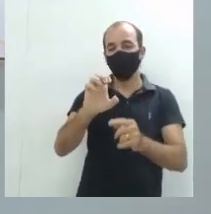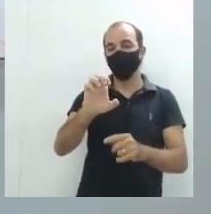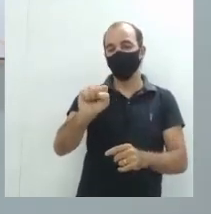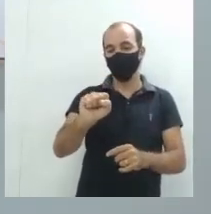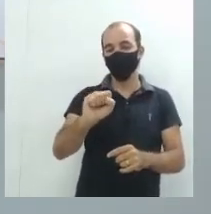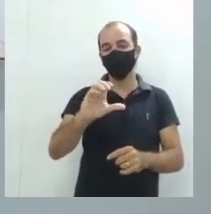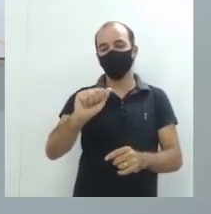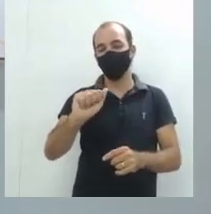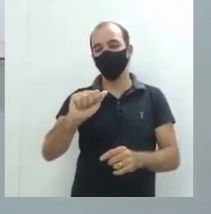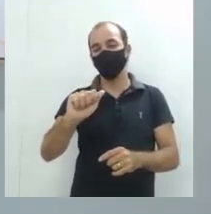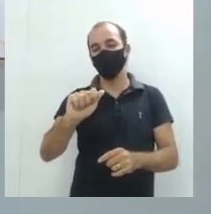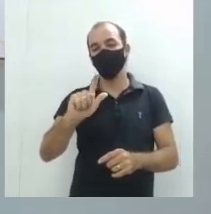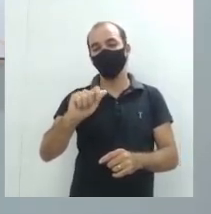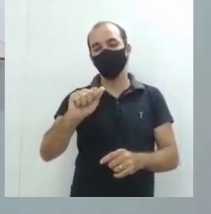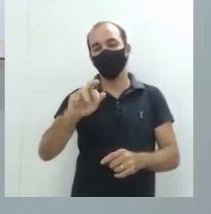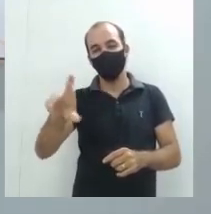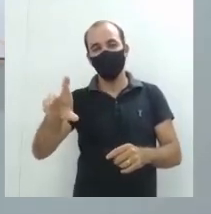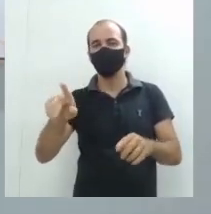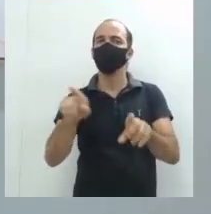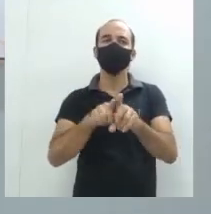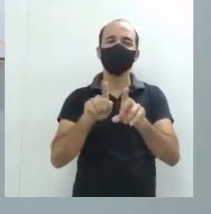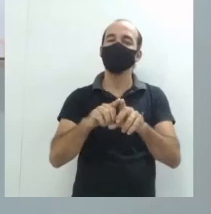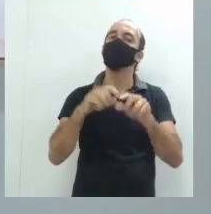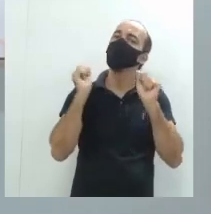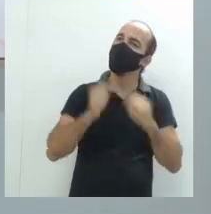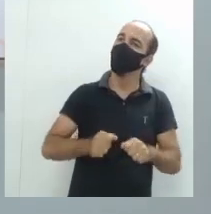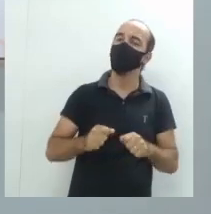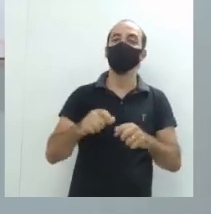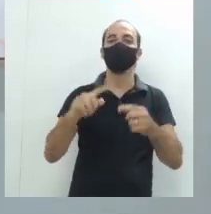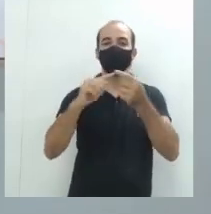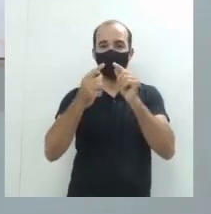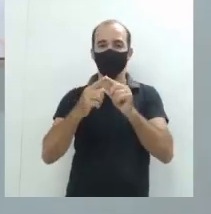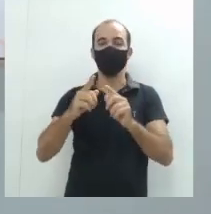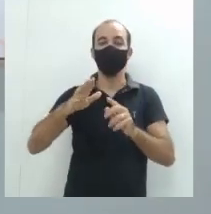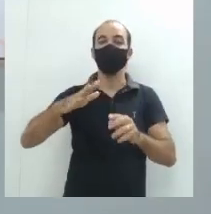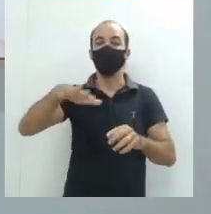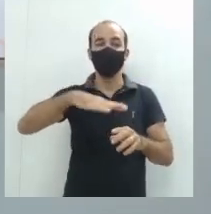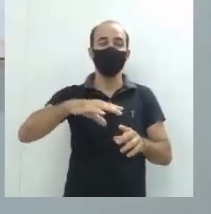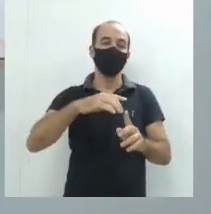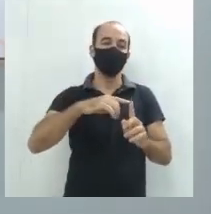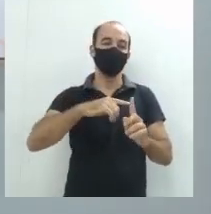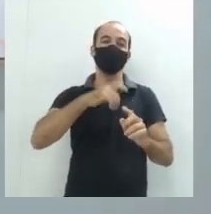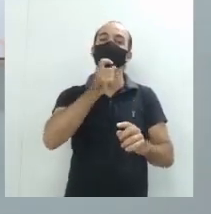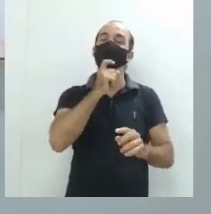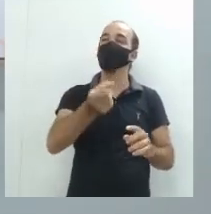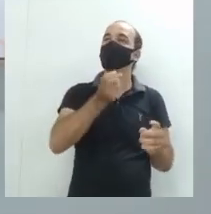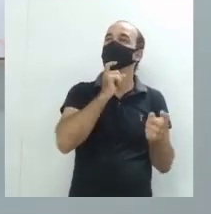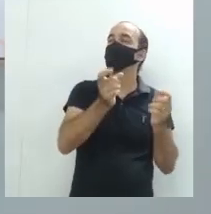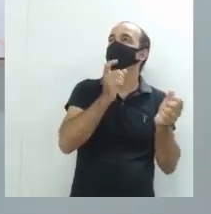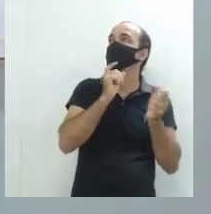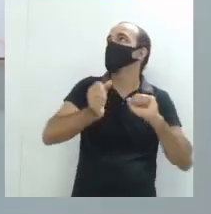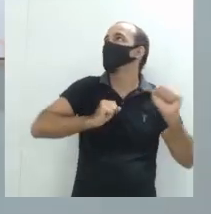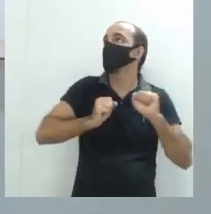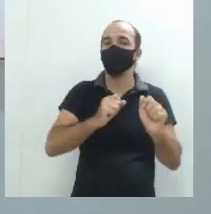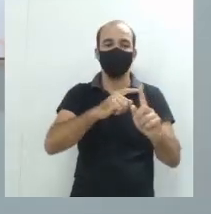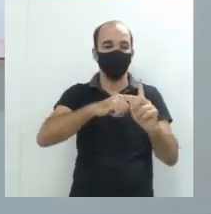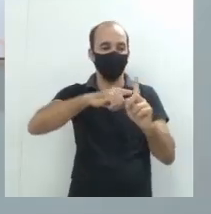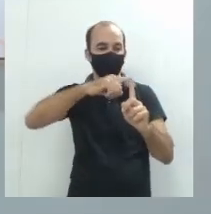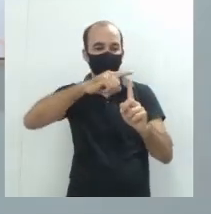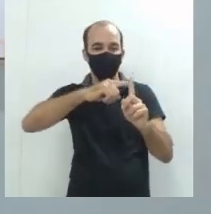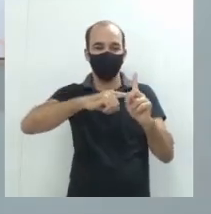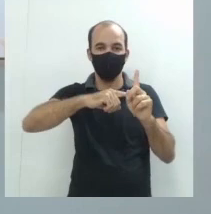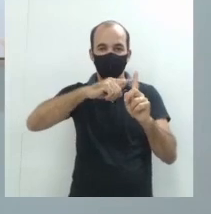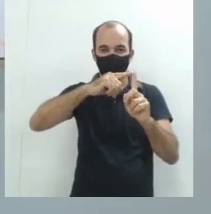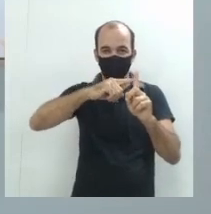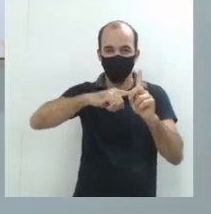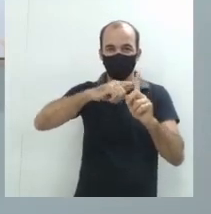outras grandezas, como temperatura. Para você entrar aqui na ETEPAC, em toda a repartição pública, tem aquele